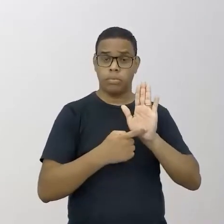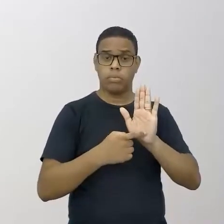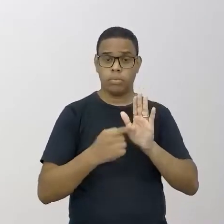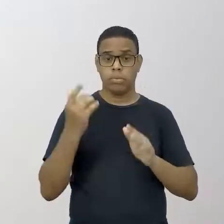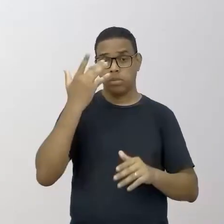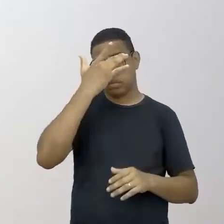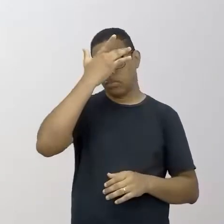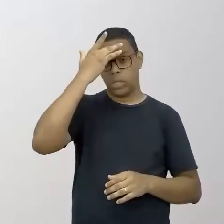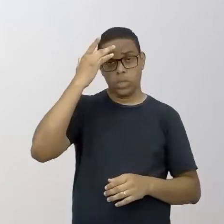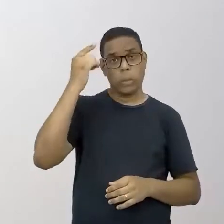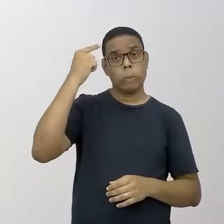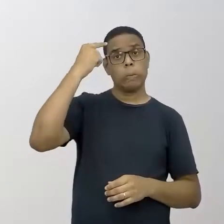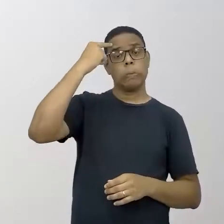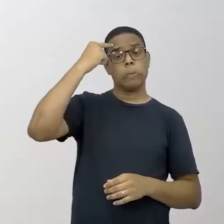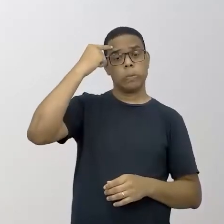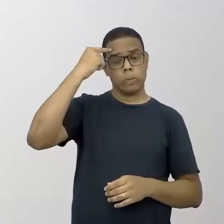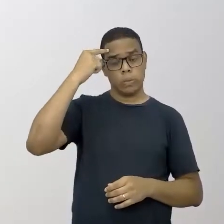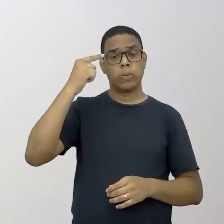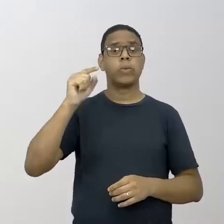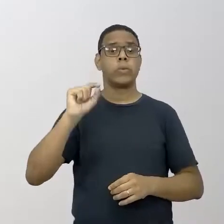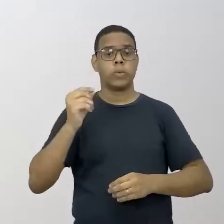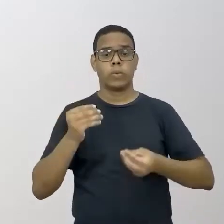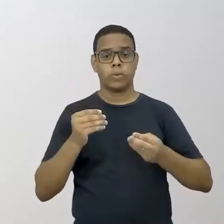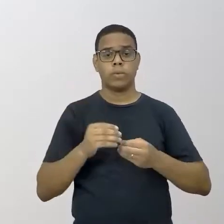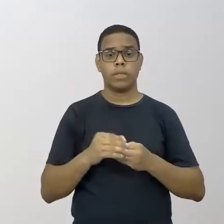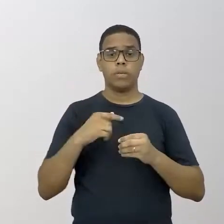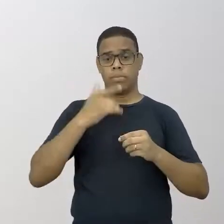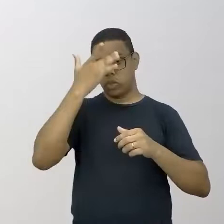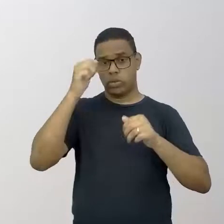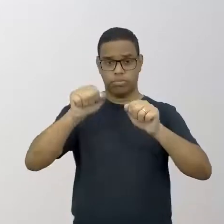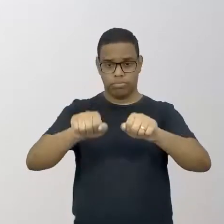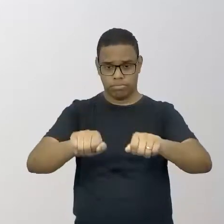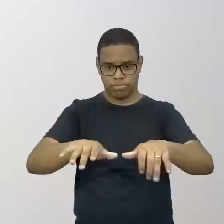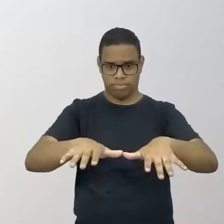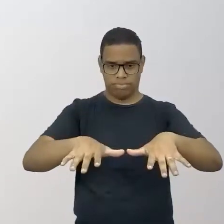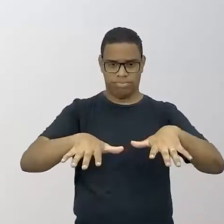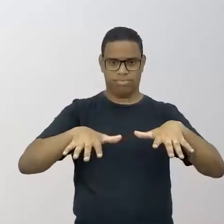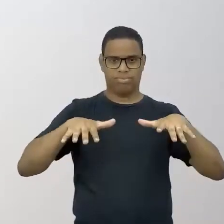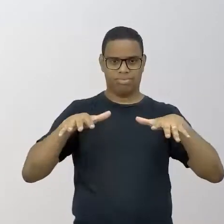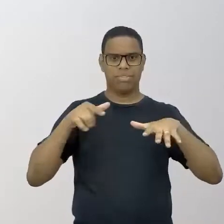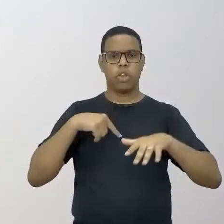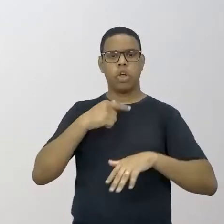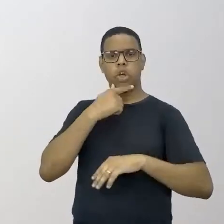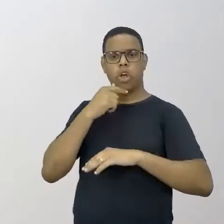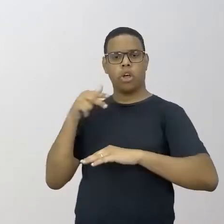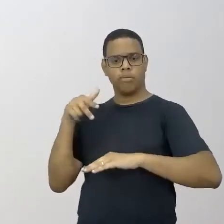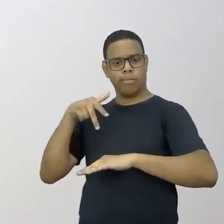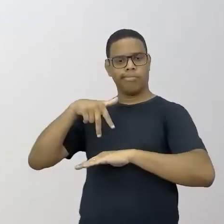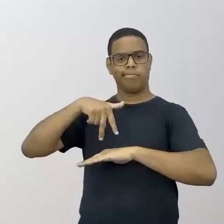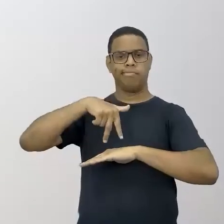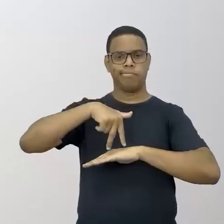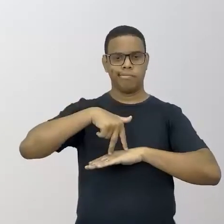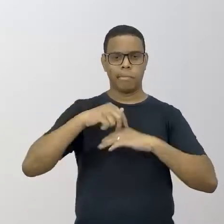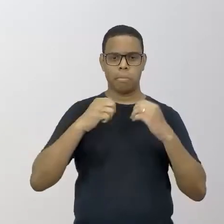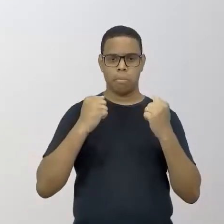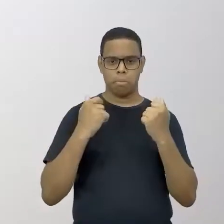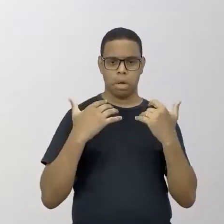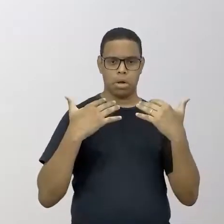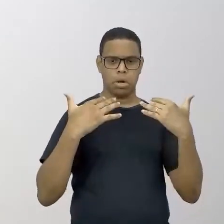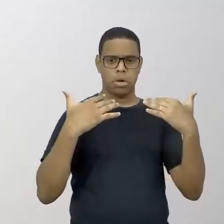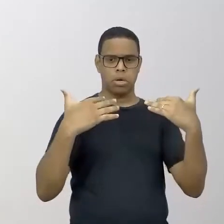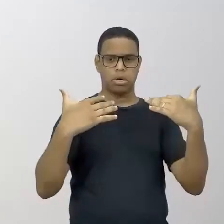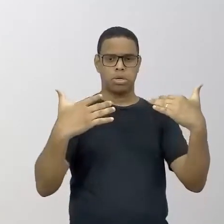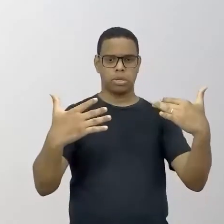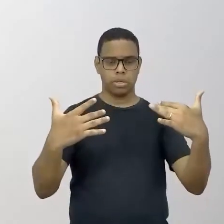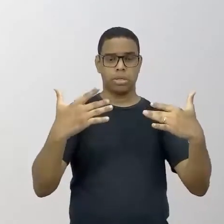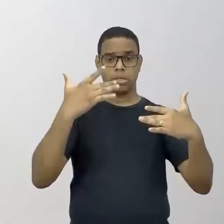se deslocaram até o auditório onde ele ia se apresentar, onde ele ia tocar. Só que enquanto